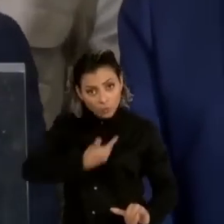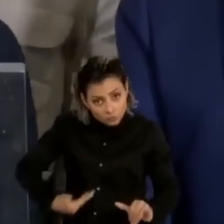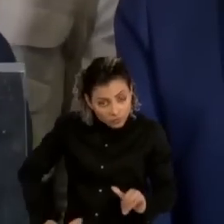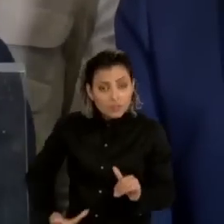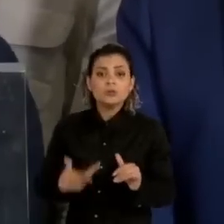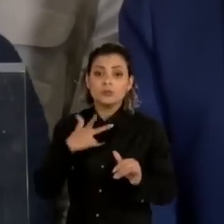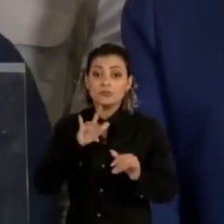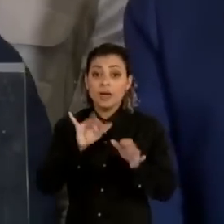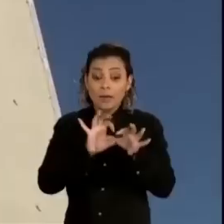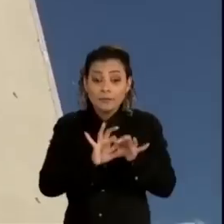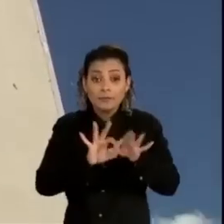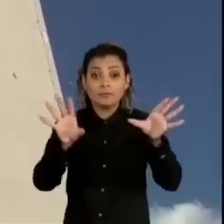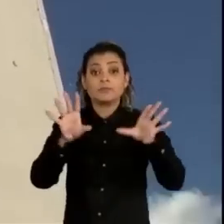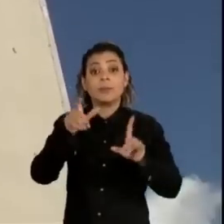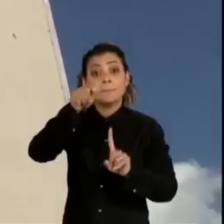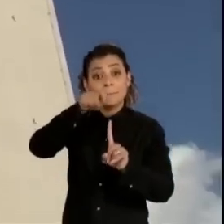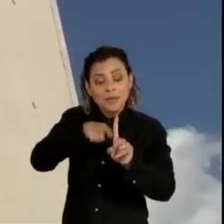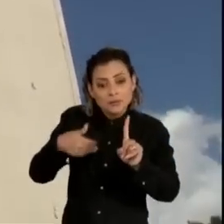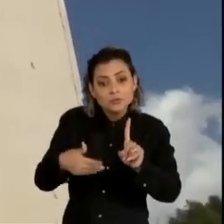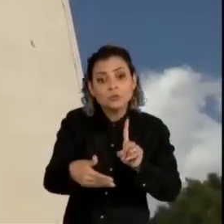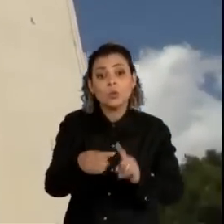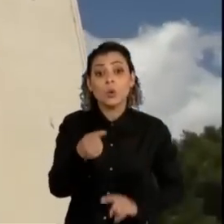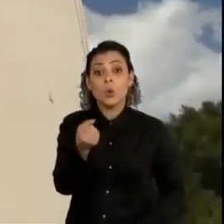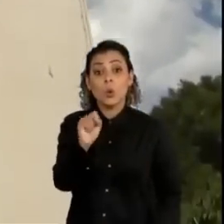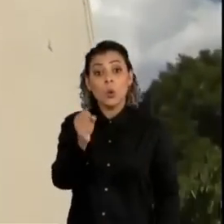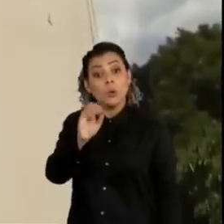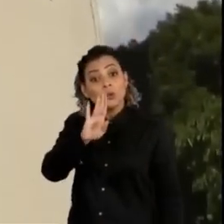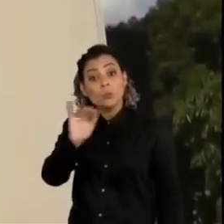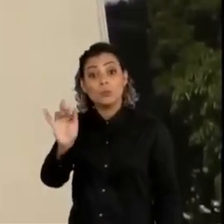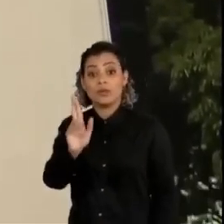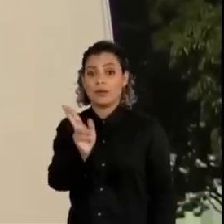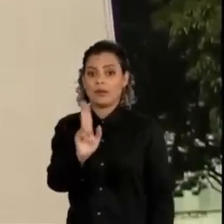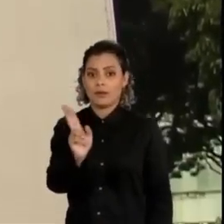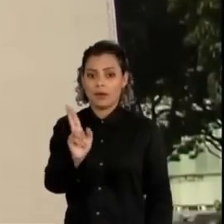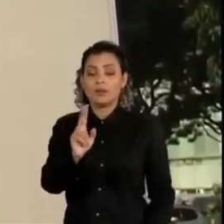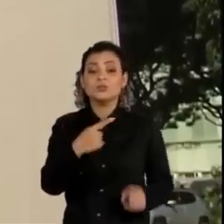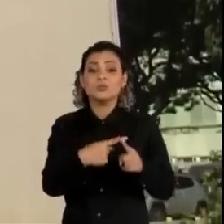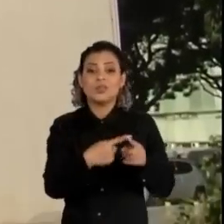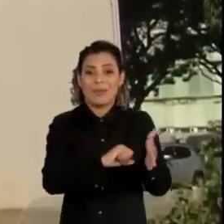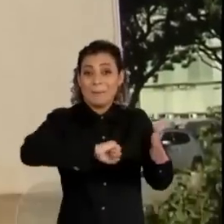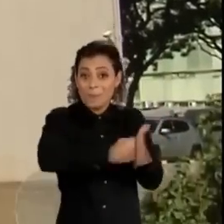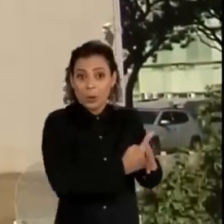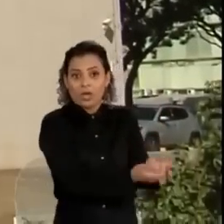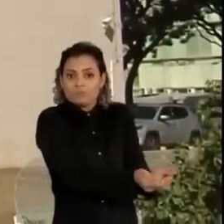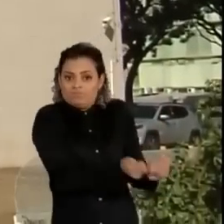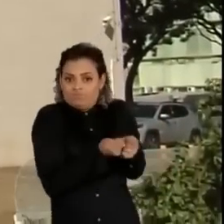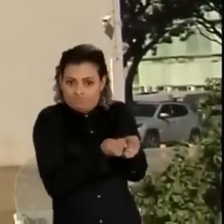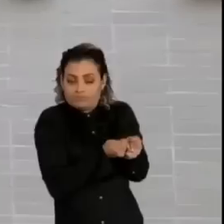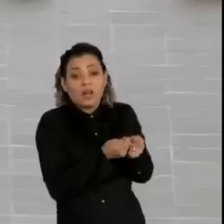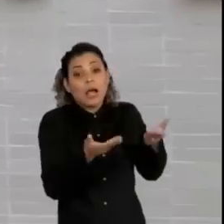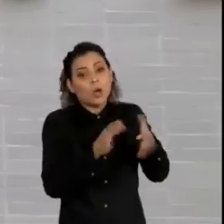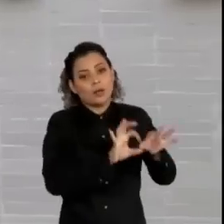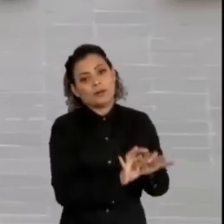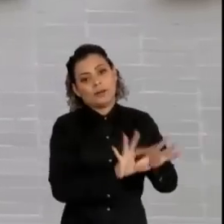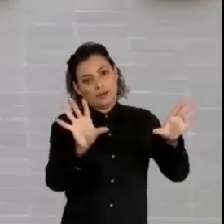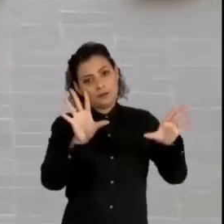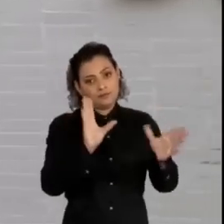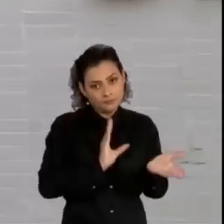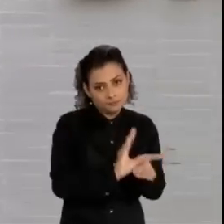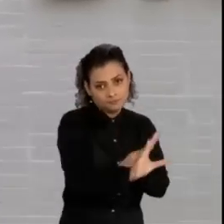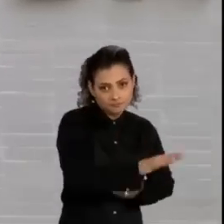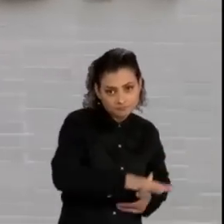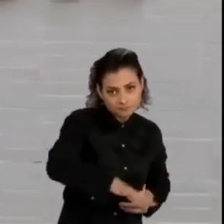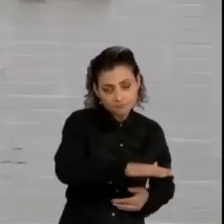liberar até o final do mês mais de 8 bilhões de reais que foram contingenciados do orçamento. Deste